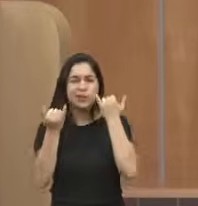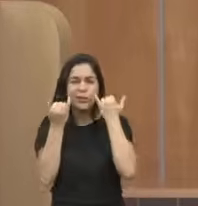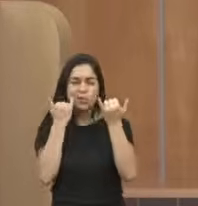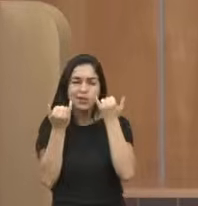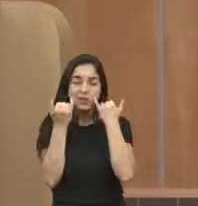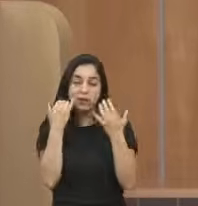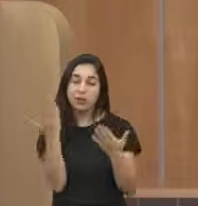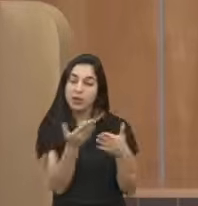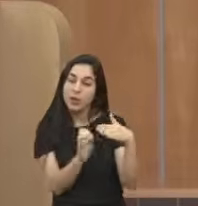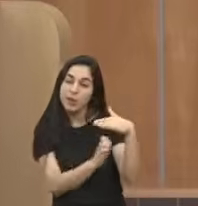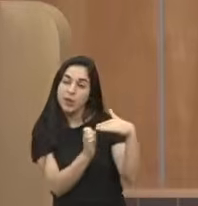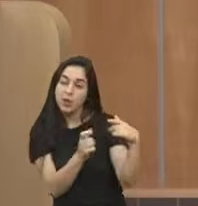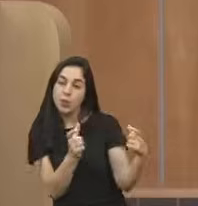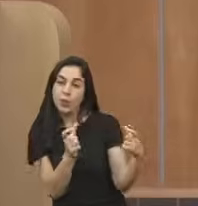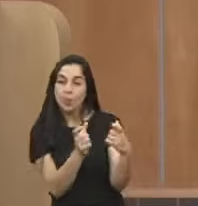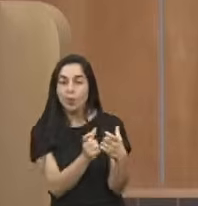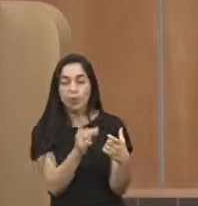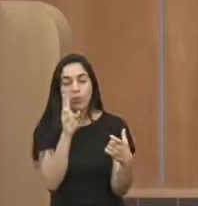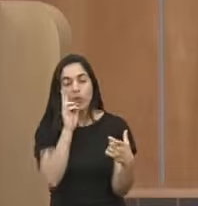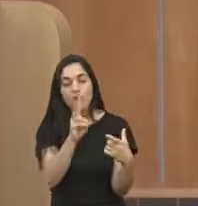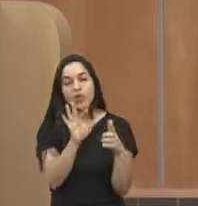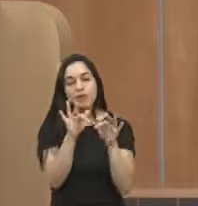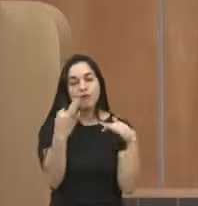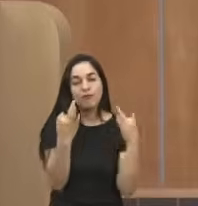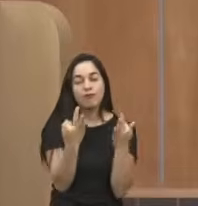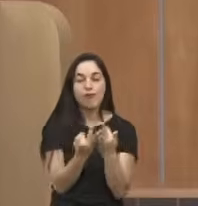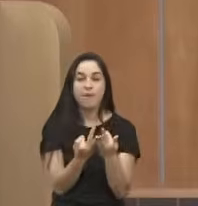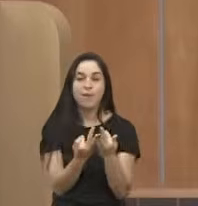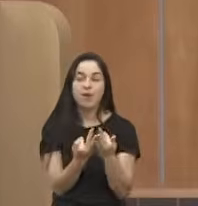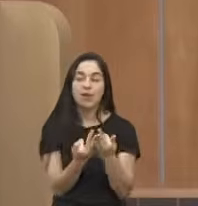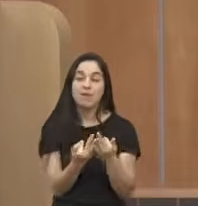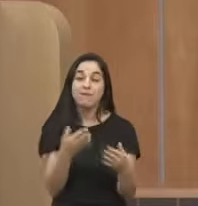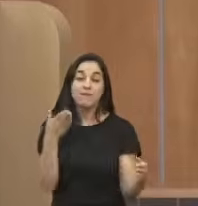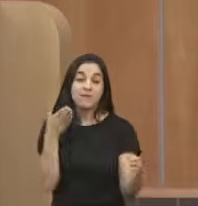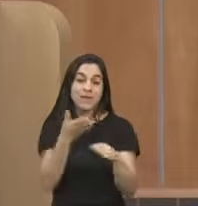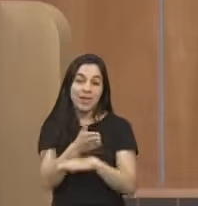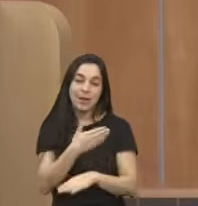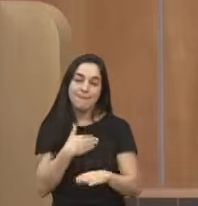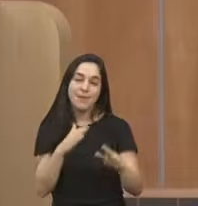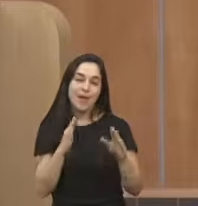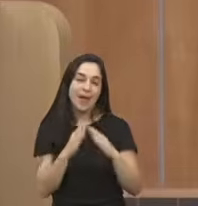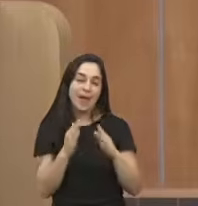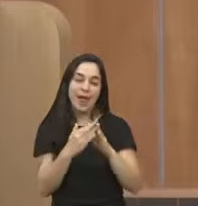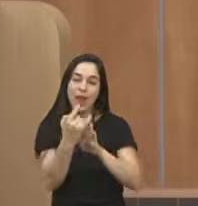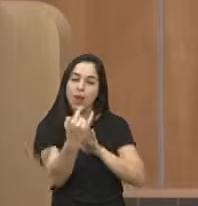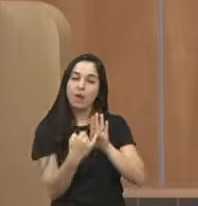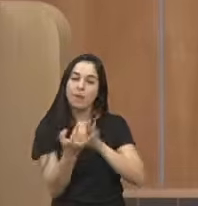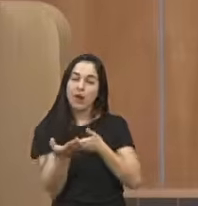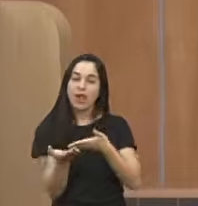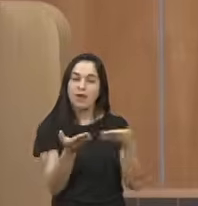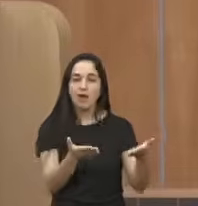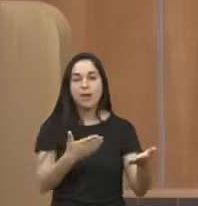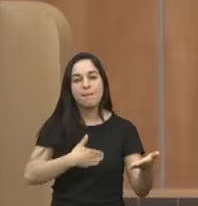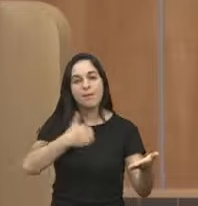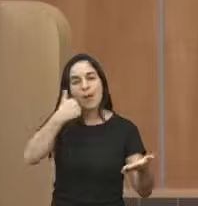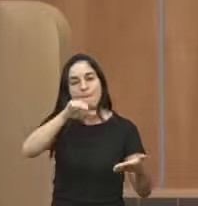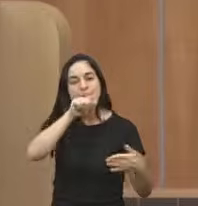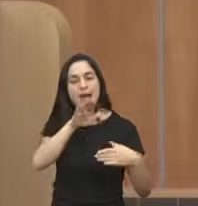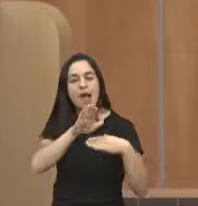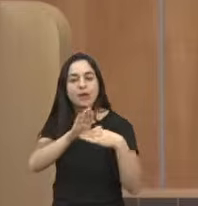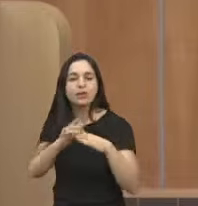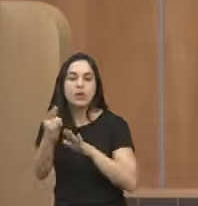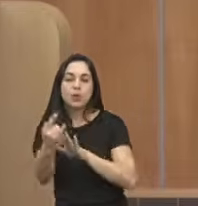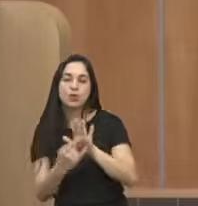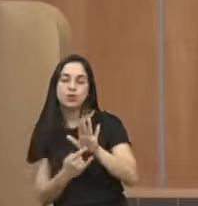pequenininho, via as famílias indo na minha casa, levando documento, minha mãe complementando documentação, indo para a